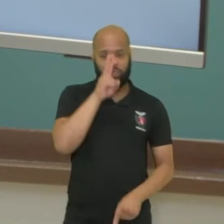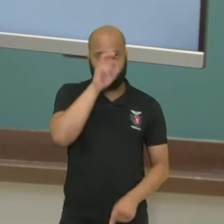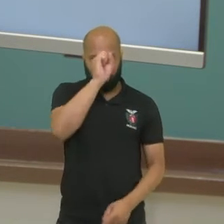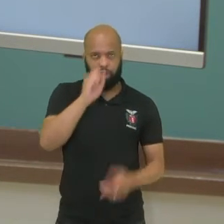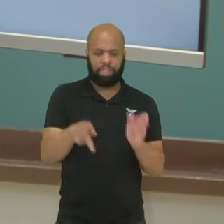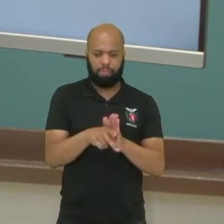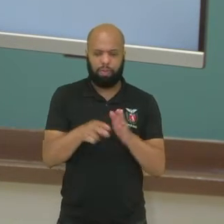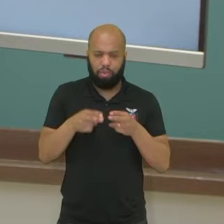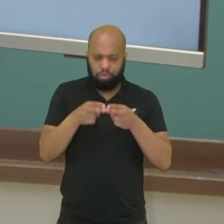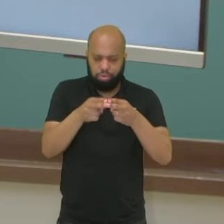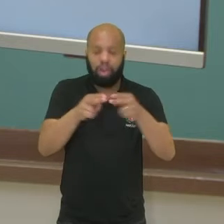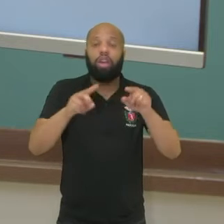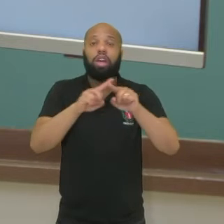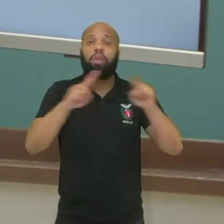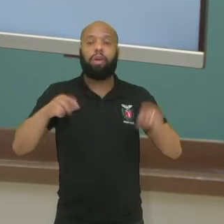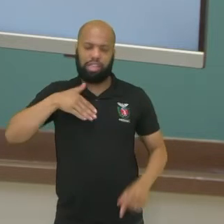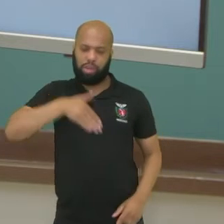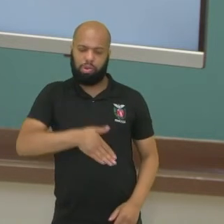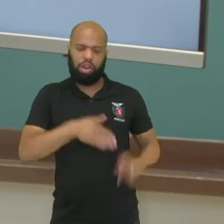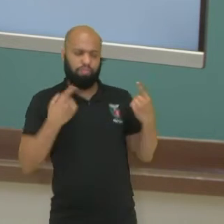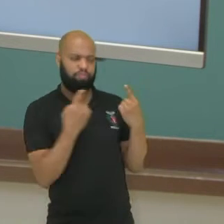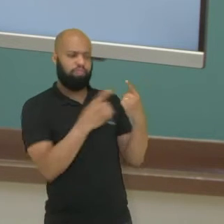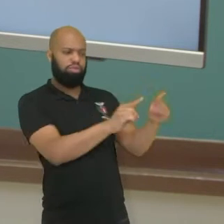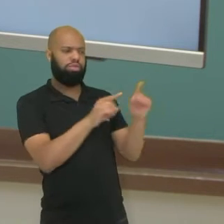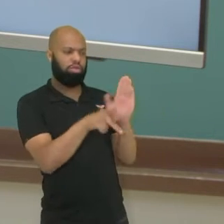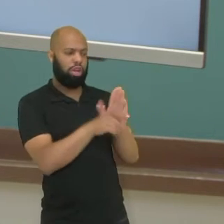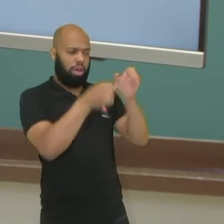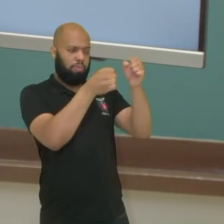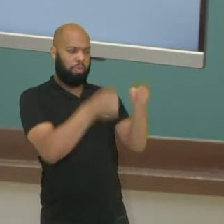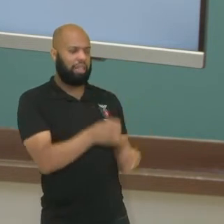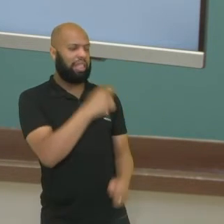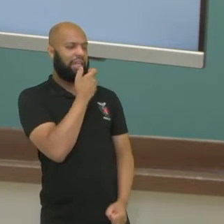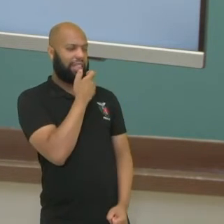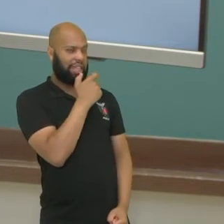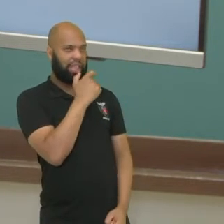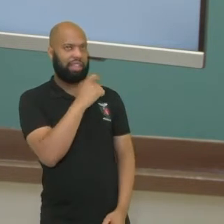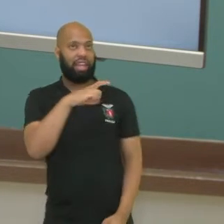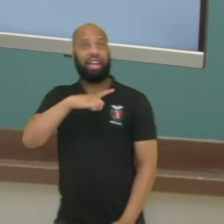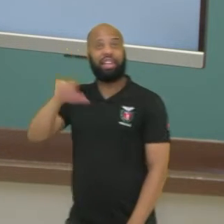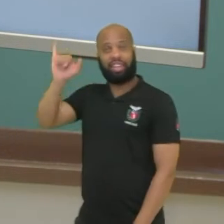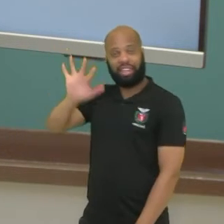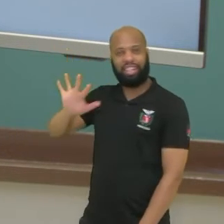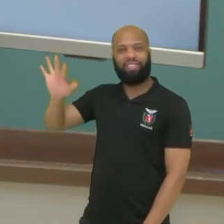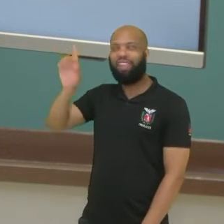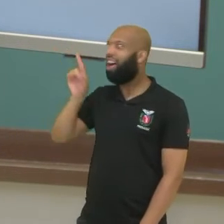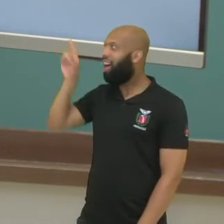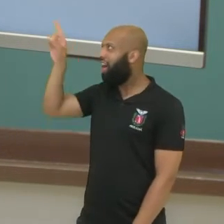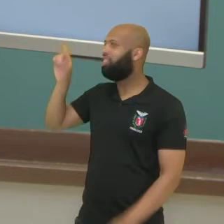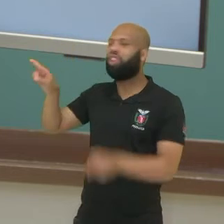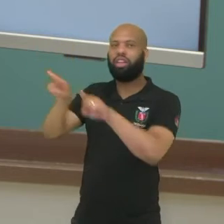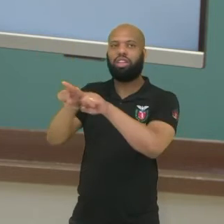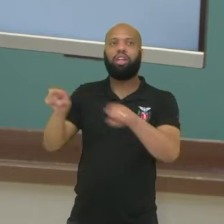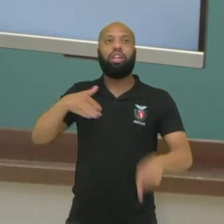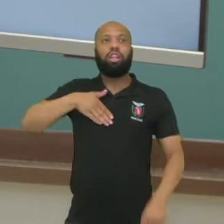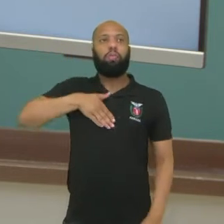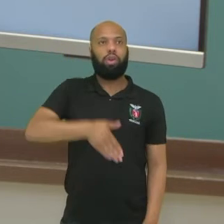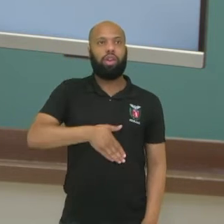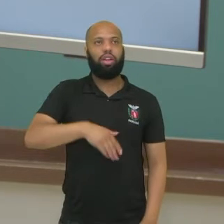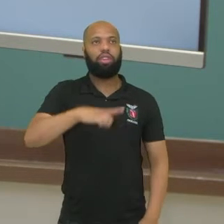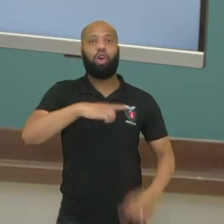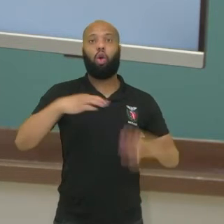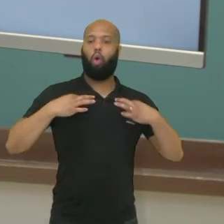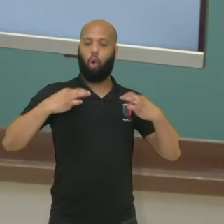Napoleão vai se opor a esse poderio inglês. E ali uma representação, né, de Napoleão com as vestes